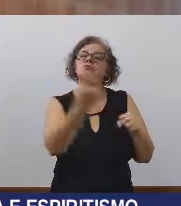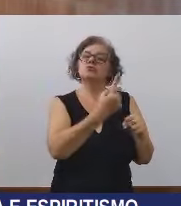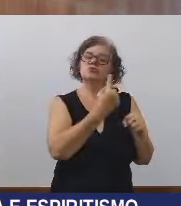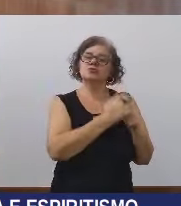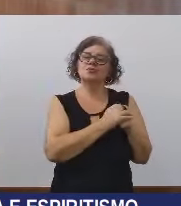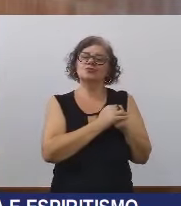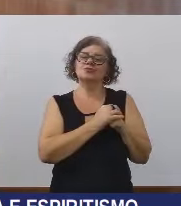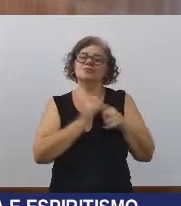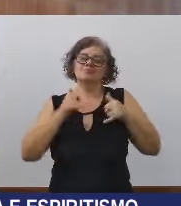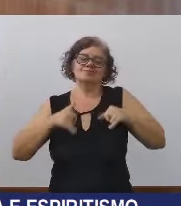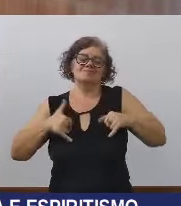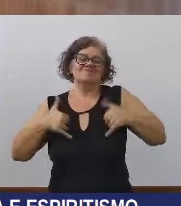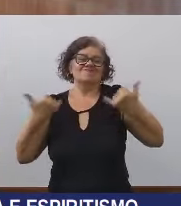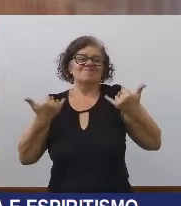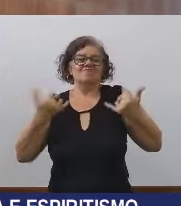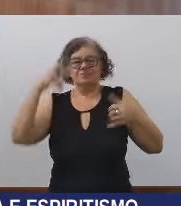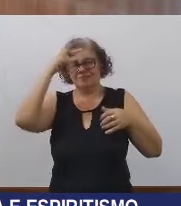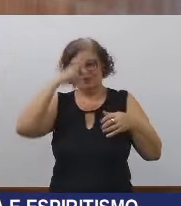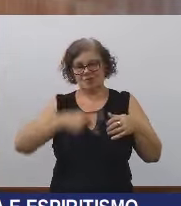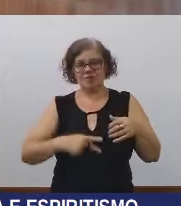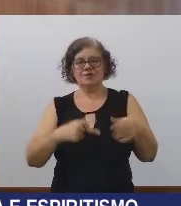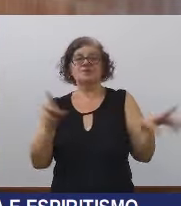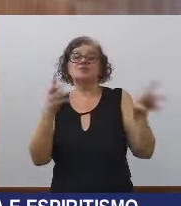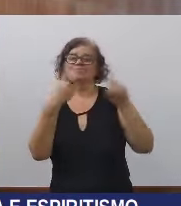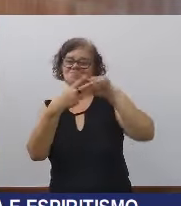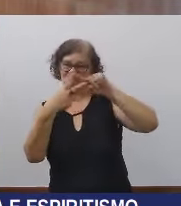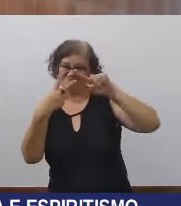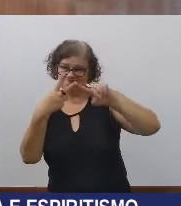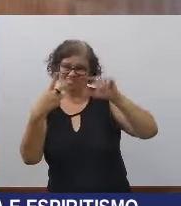nós muito ainda, que é o orgulho e o egoísmo.